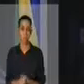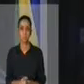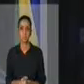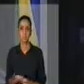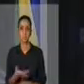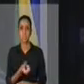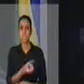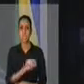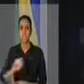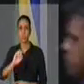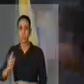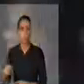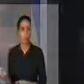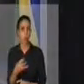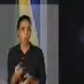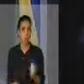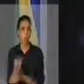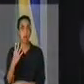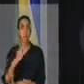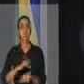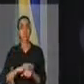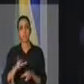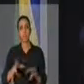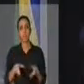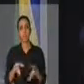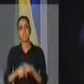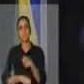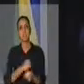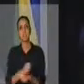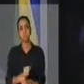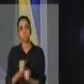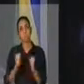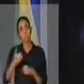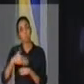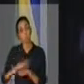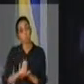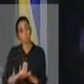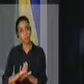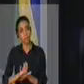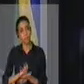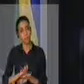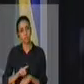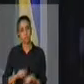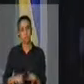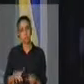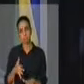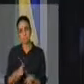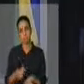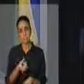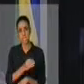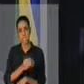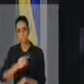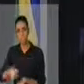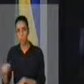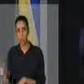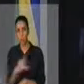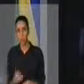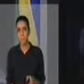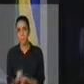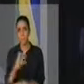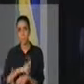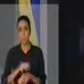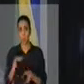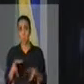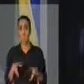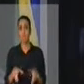Estimamos 600 mil novos casos por ano, né? Podem ser mais, evidentemente, mas estimamos 600 mil novos casos por